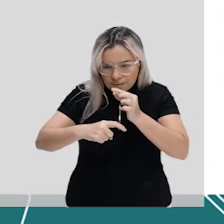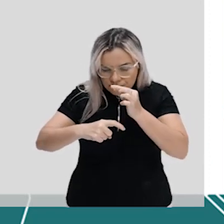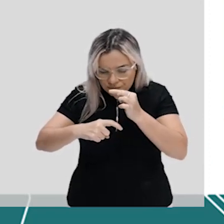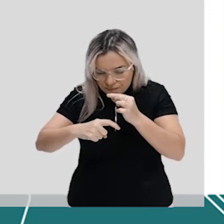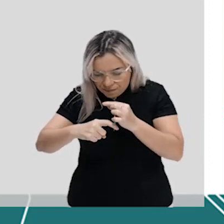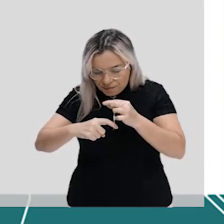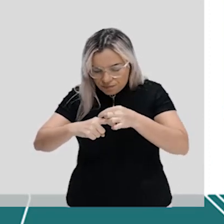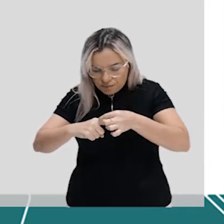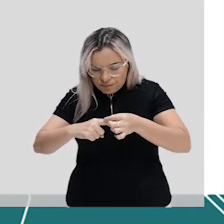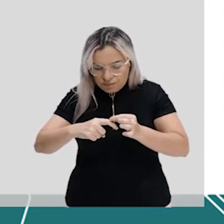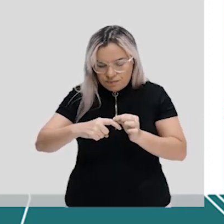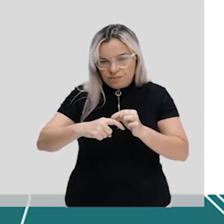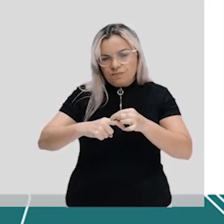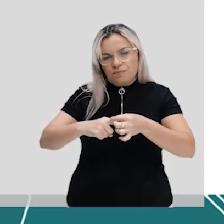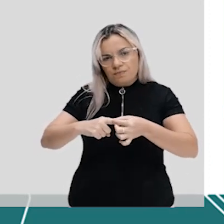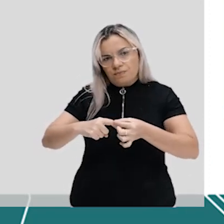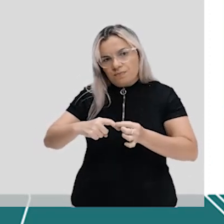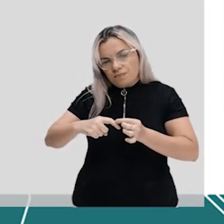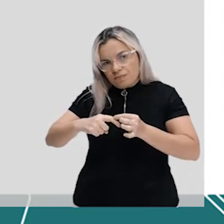esses glóbulos